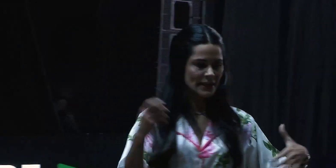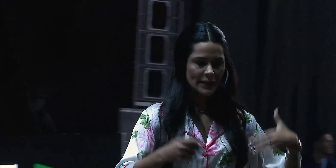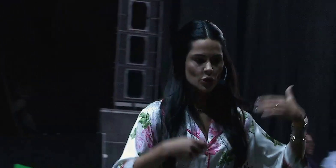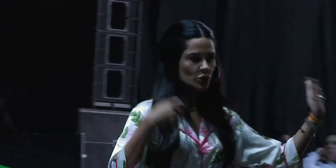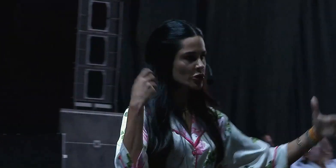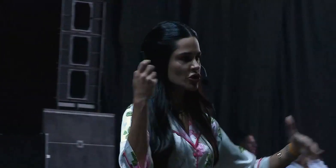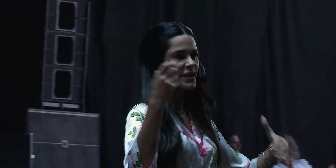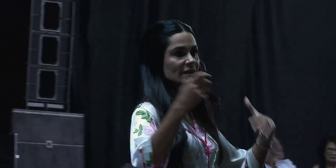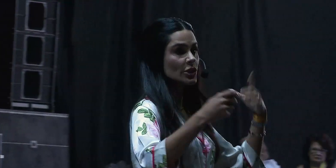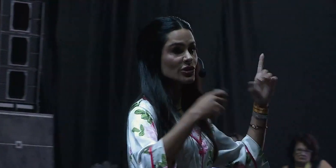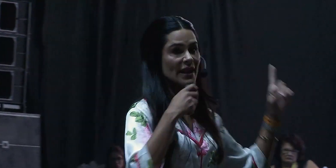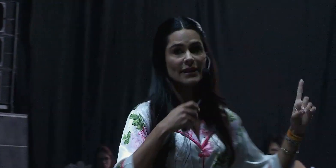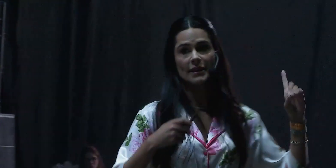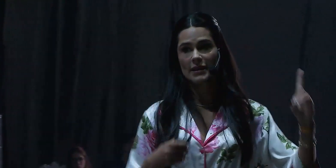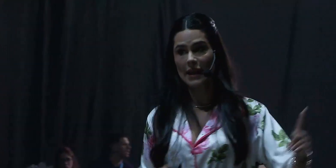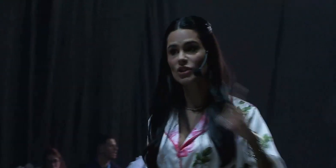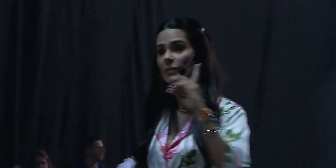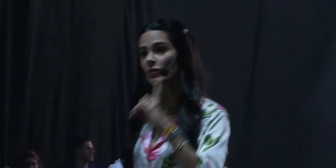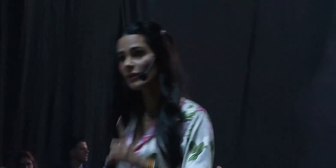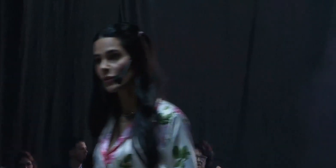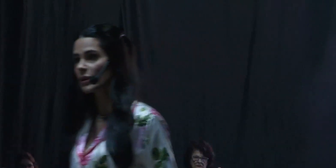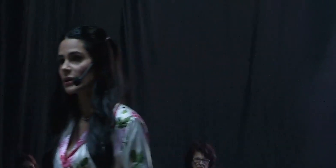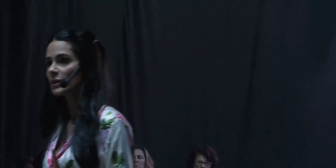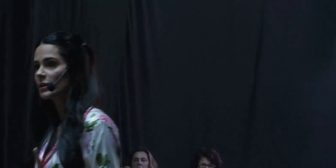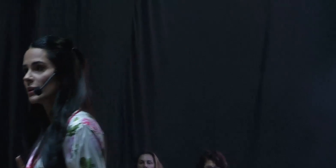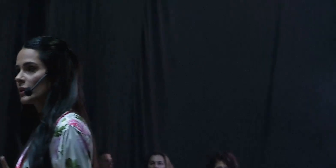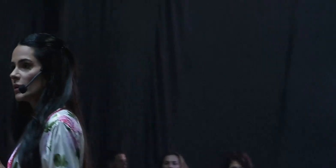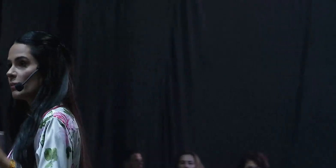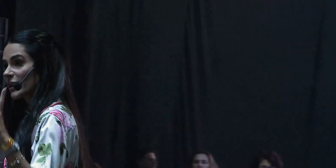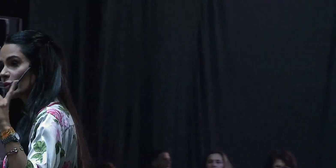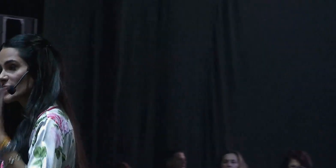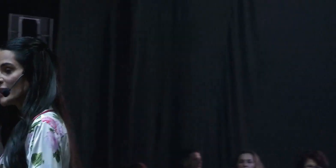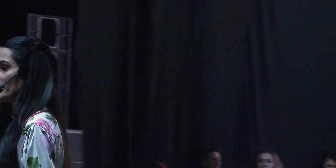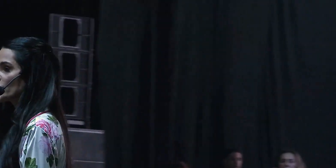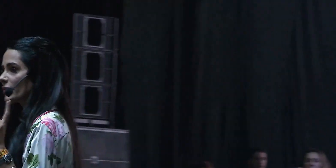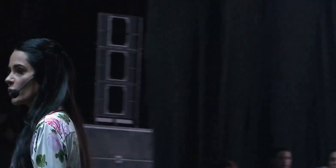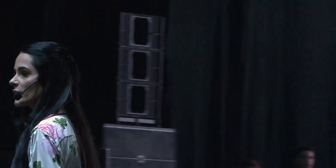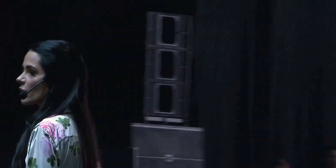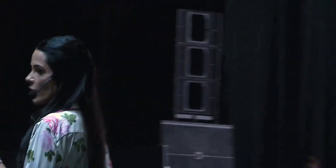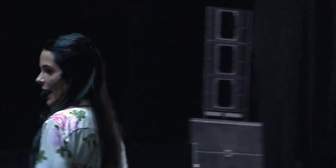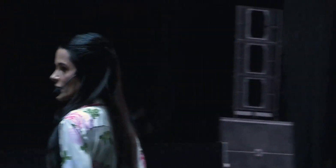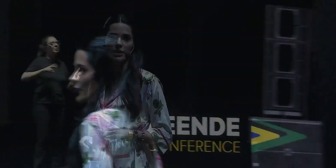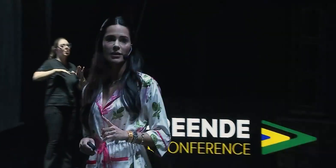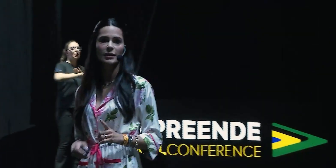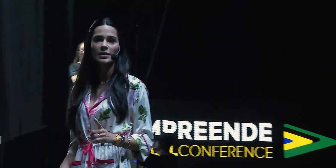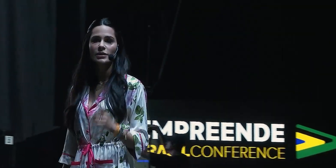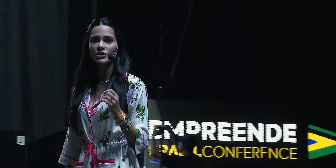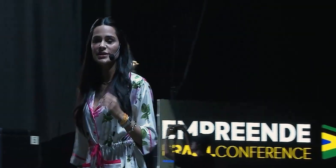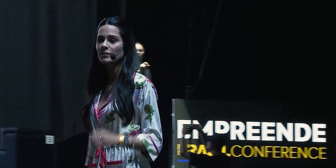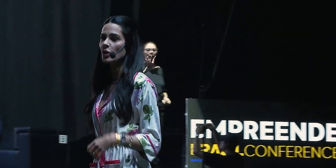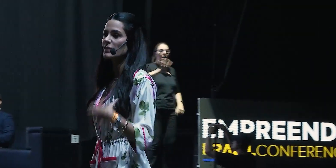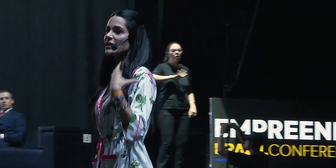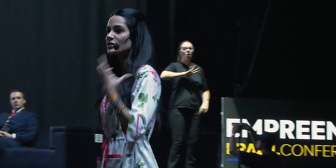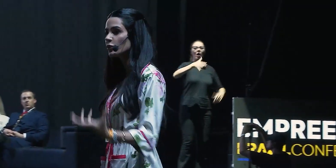Comecei a atender todos os dias e usei a internet a meu favor, porque eu sempre tive muita coragem